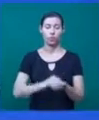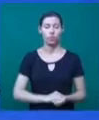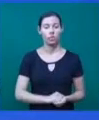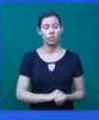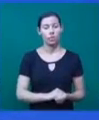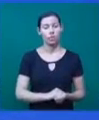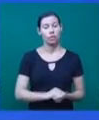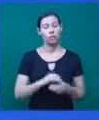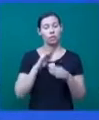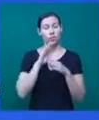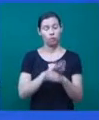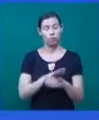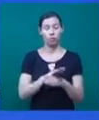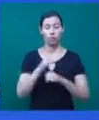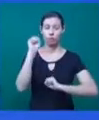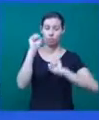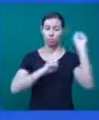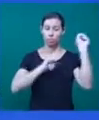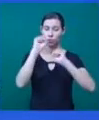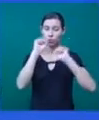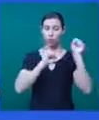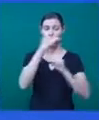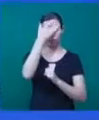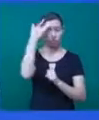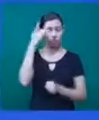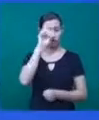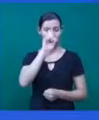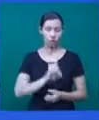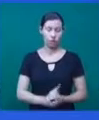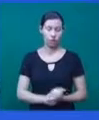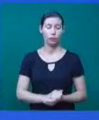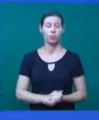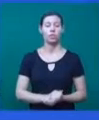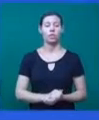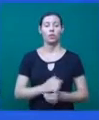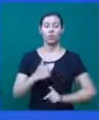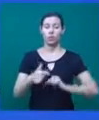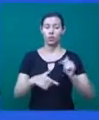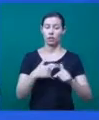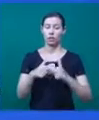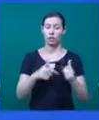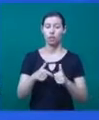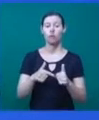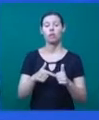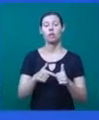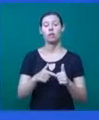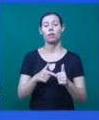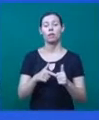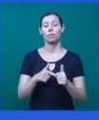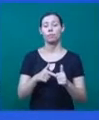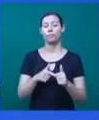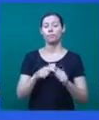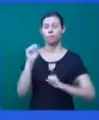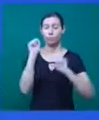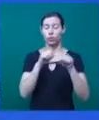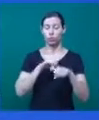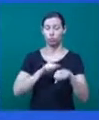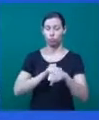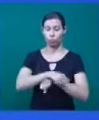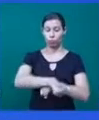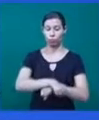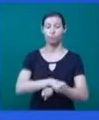ludmilaribeiro@fundacaocdl.org.br. Vaga também para auxiliar de produção para pessoa com deficiência. É para trabalhar na área de produção do couro. O salário é